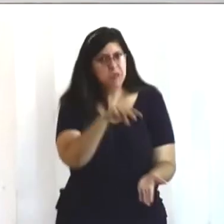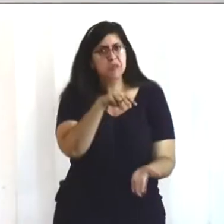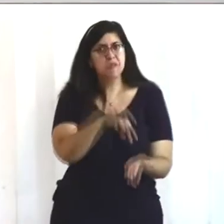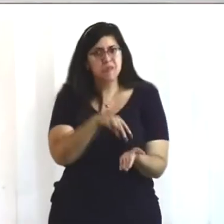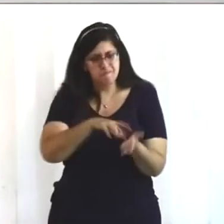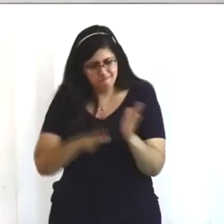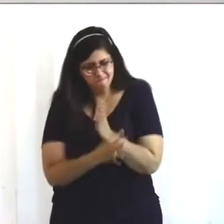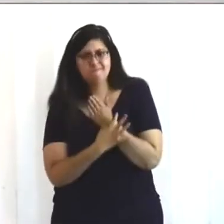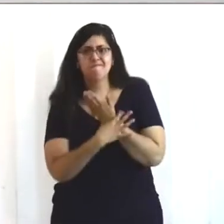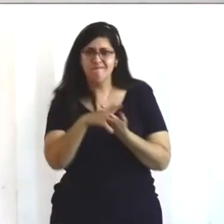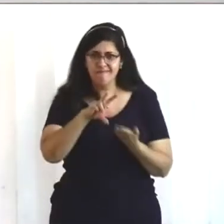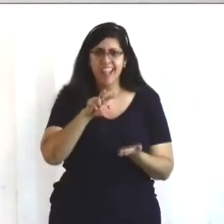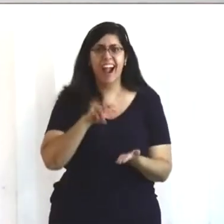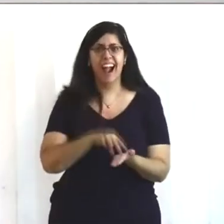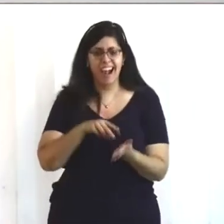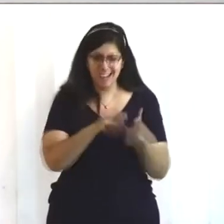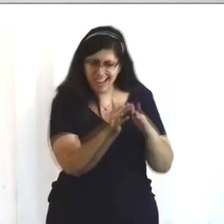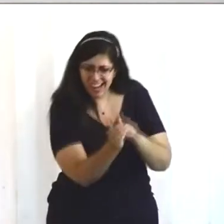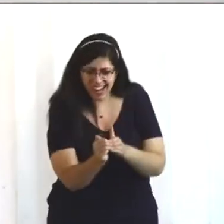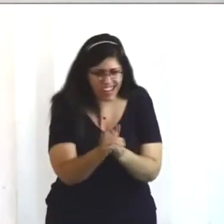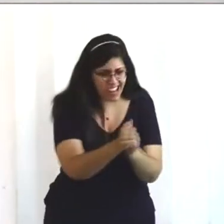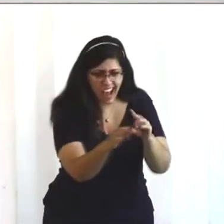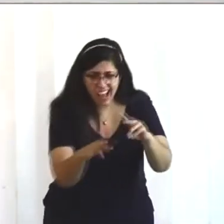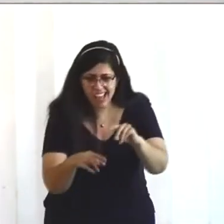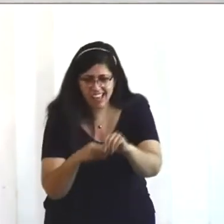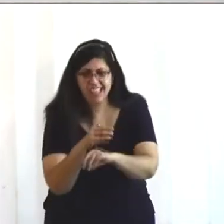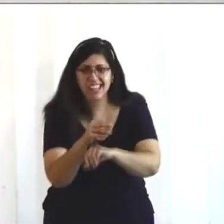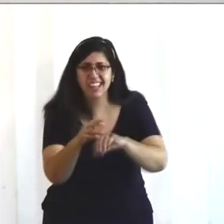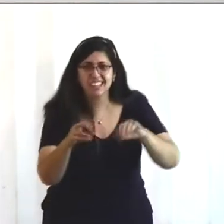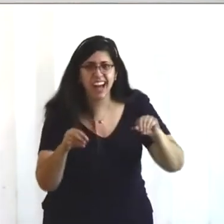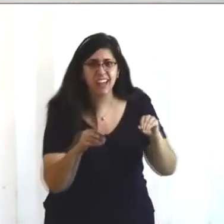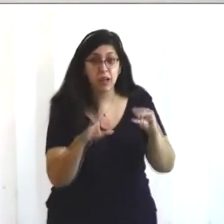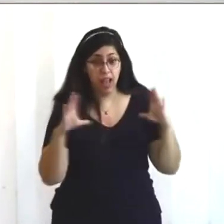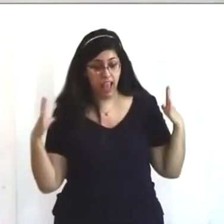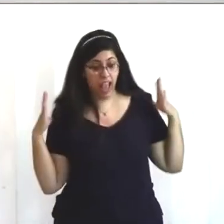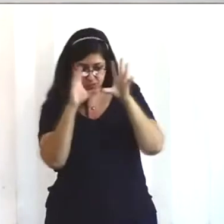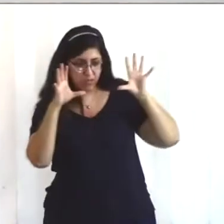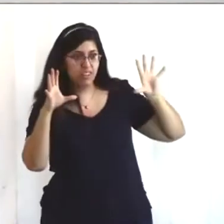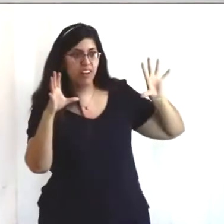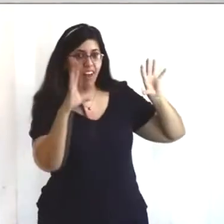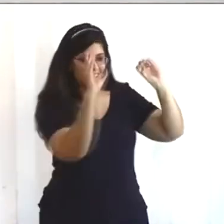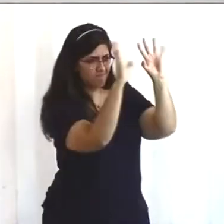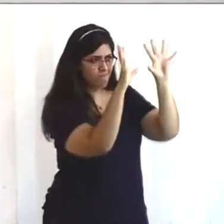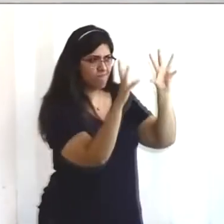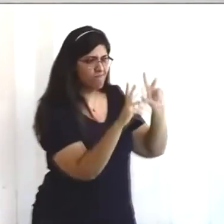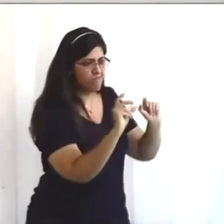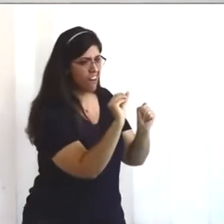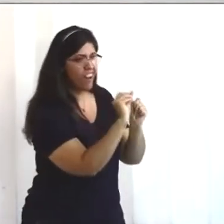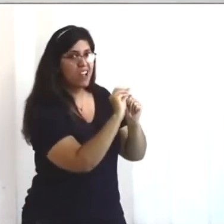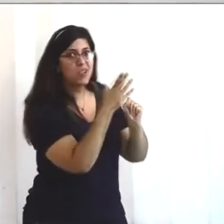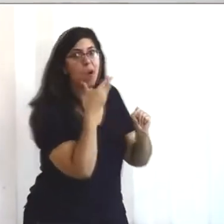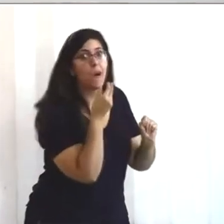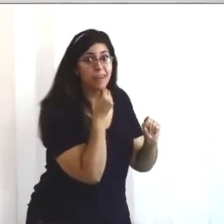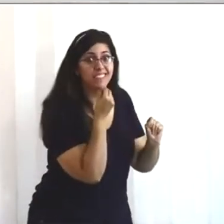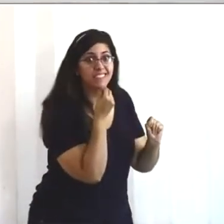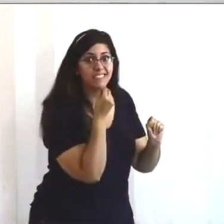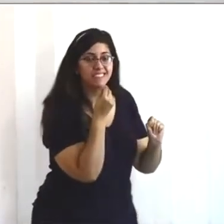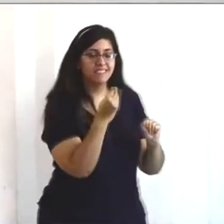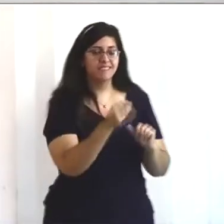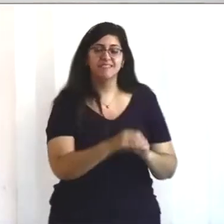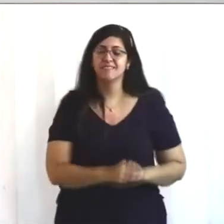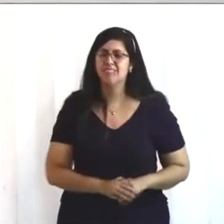contra o Espírito Santo? É, depois de conhecer, negar. Eu sei que